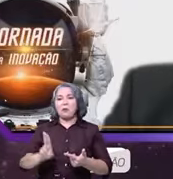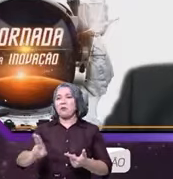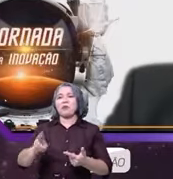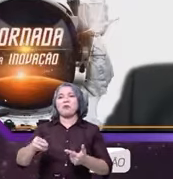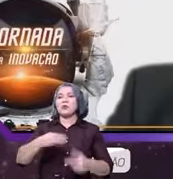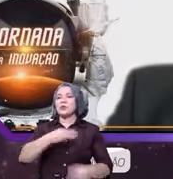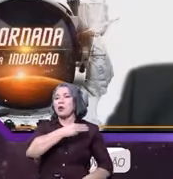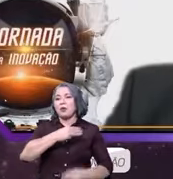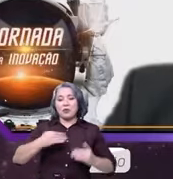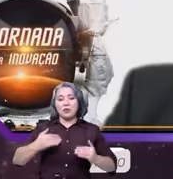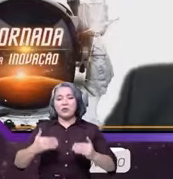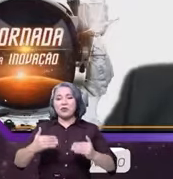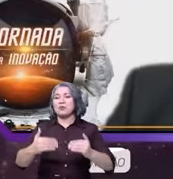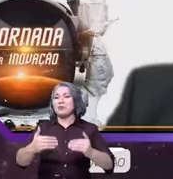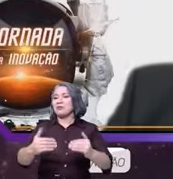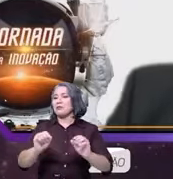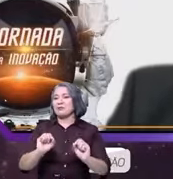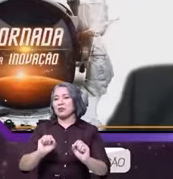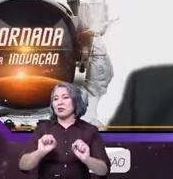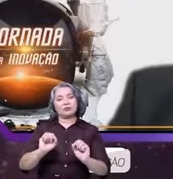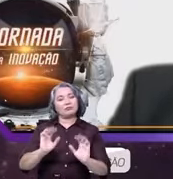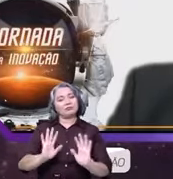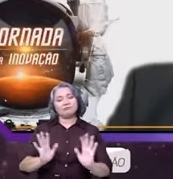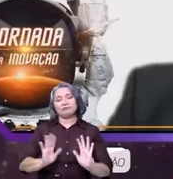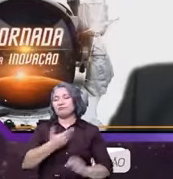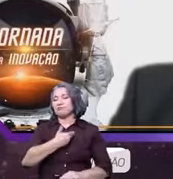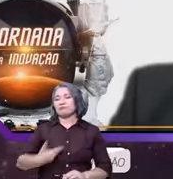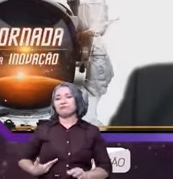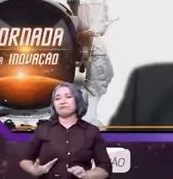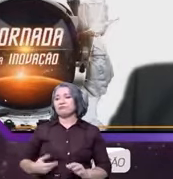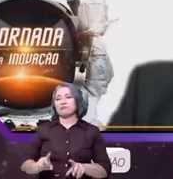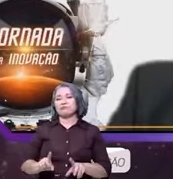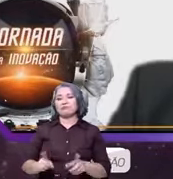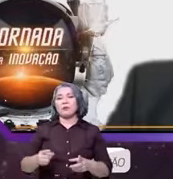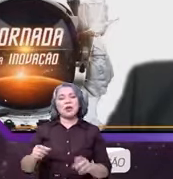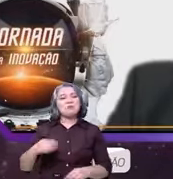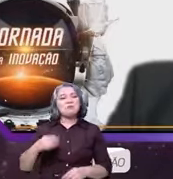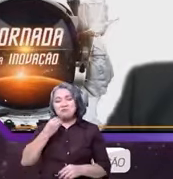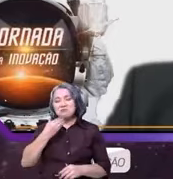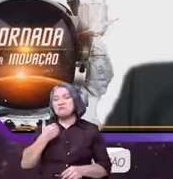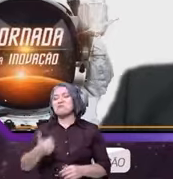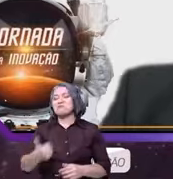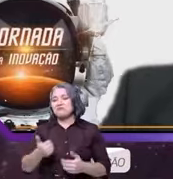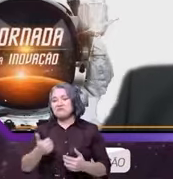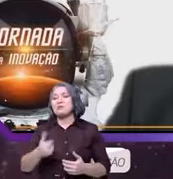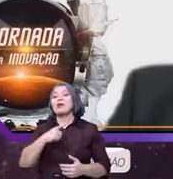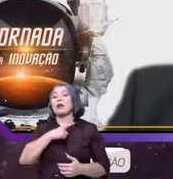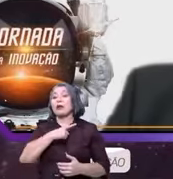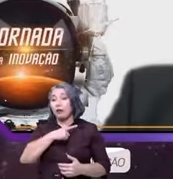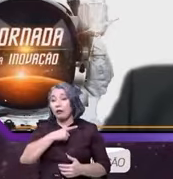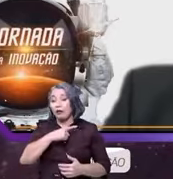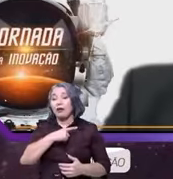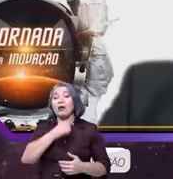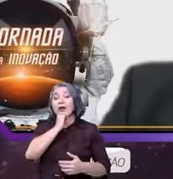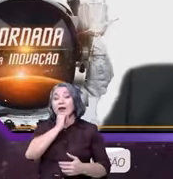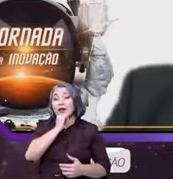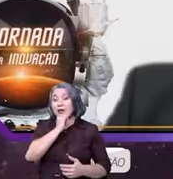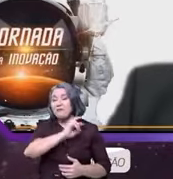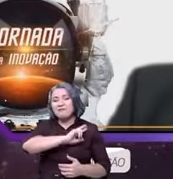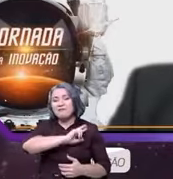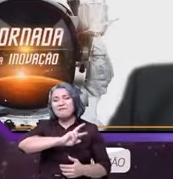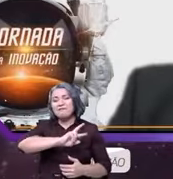Então, sim, temos conhecimento desse sucesso. Existem inúmeros casos de